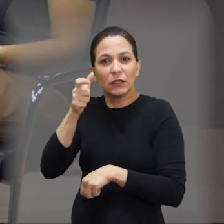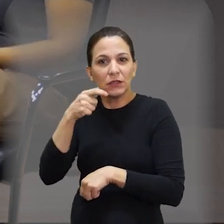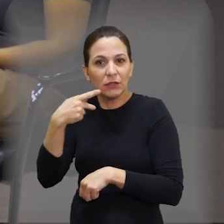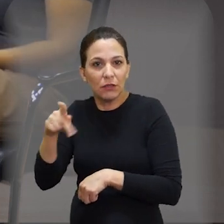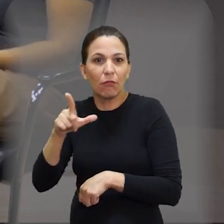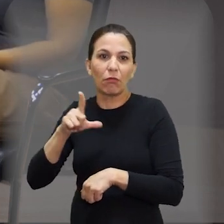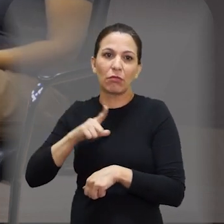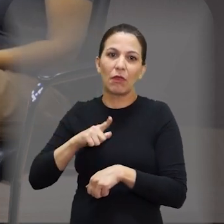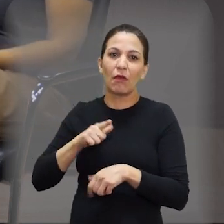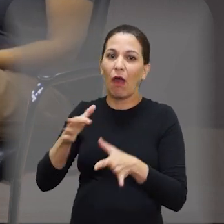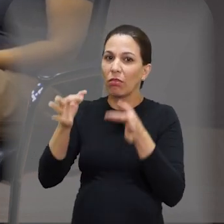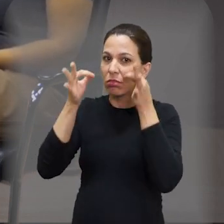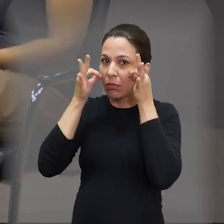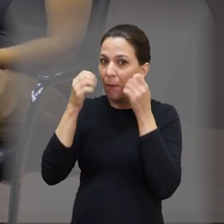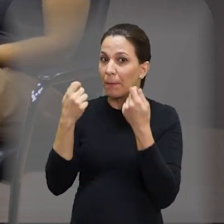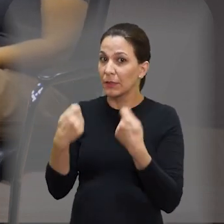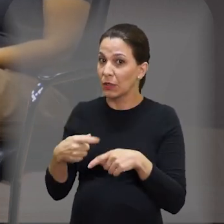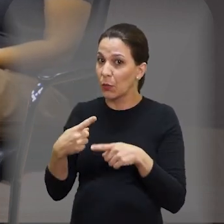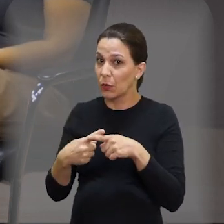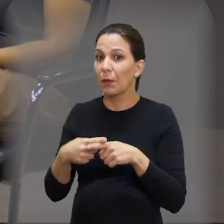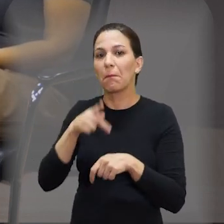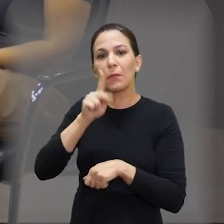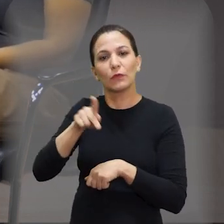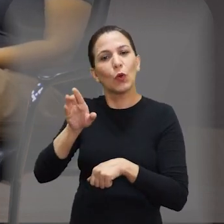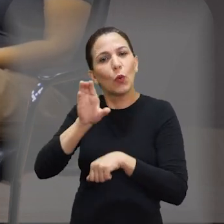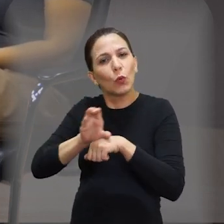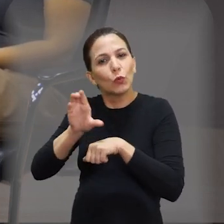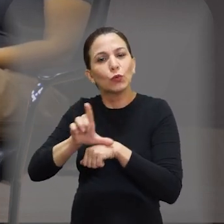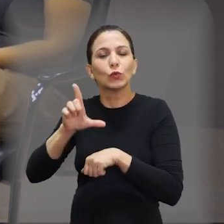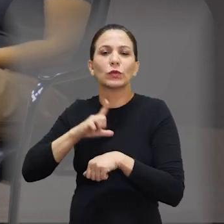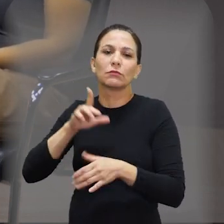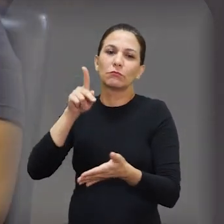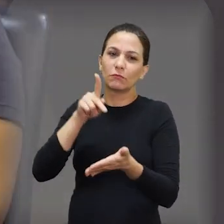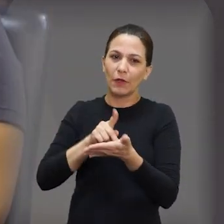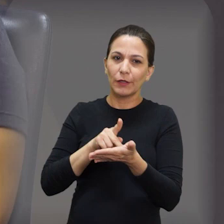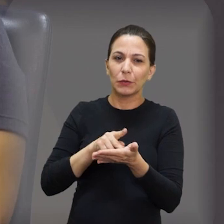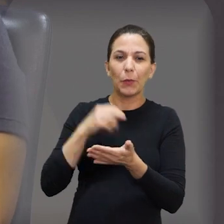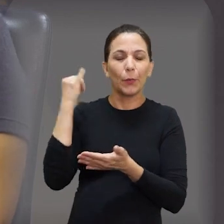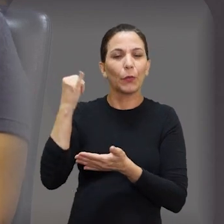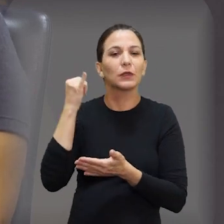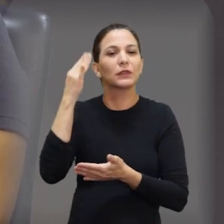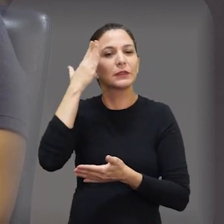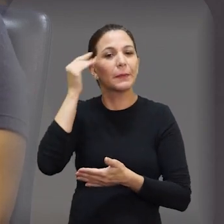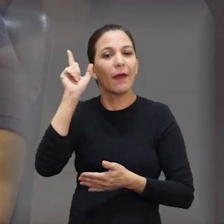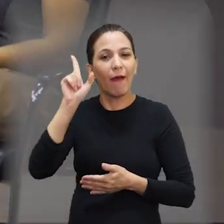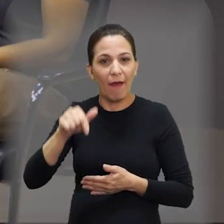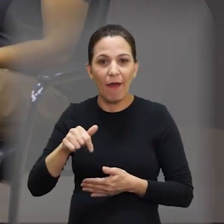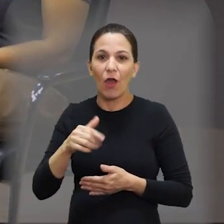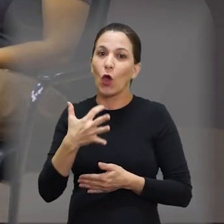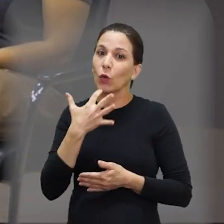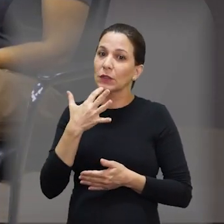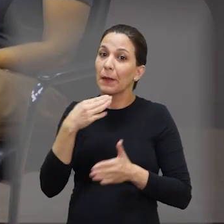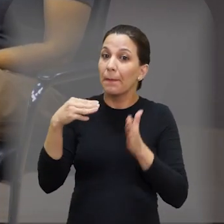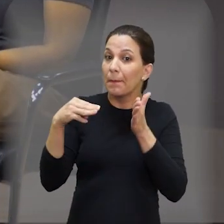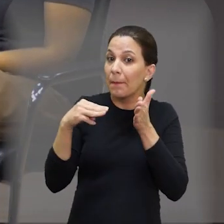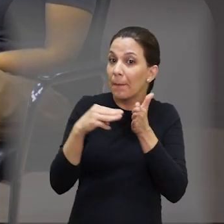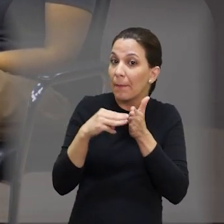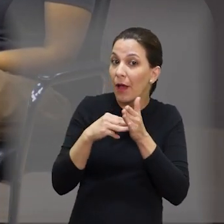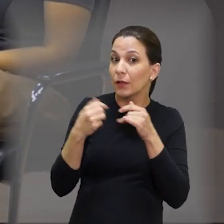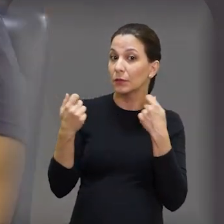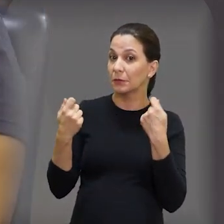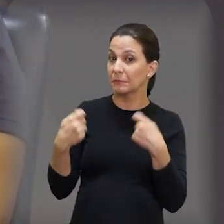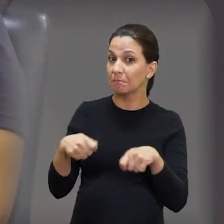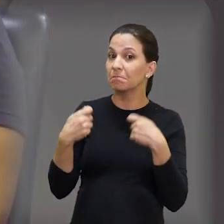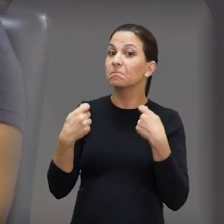um estúdio de Pilates, né, o clube mesmo, para fazer essas aulas, o que ela tem que se preocupar é que o profissional que vai dar